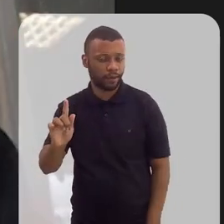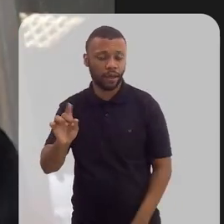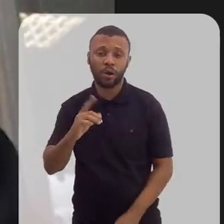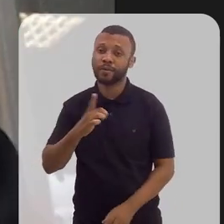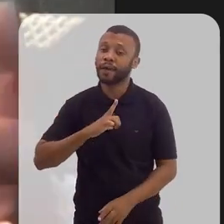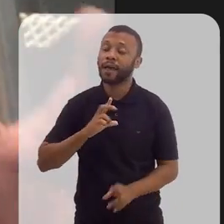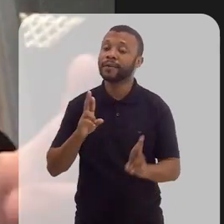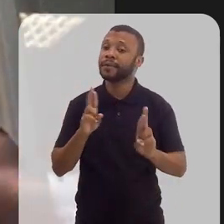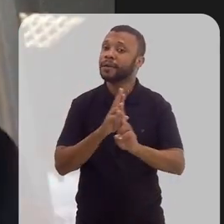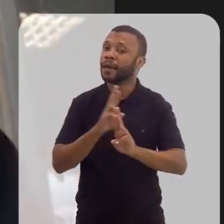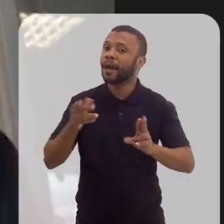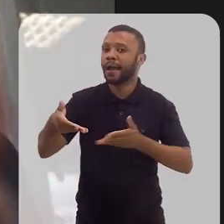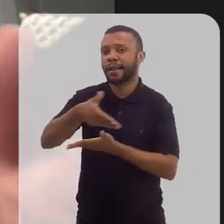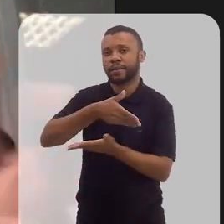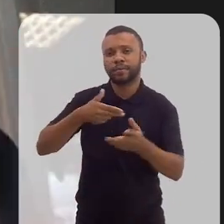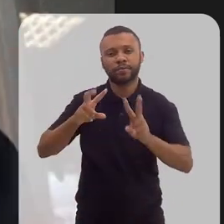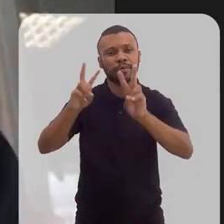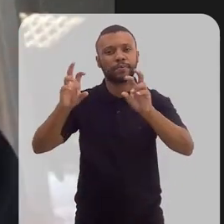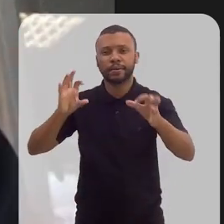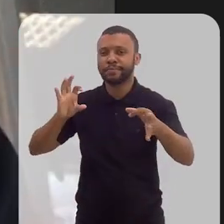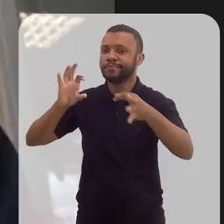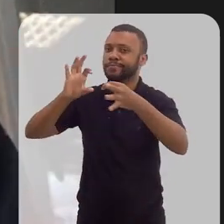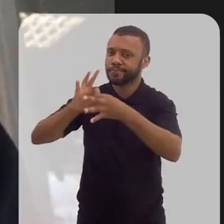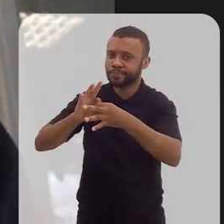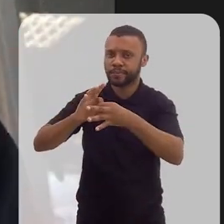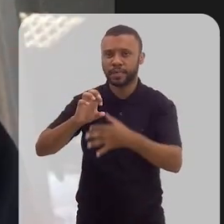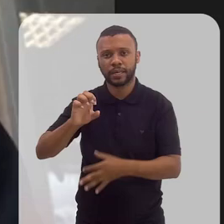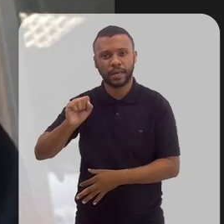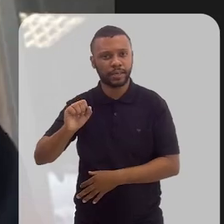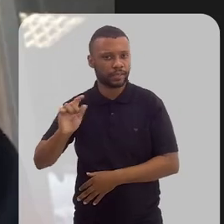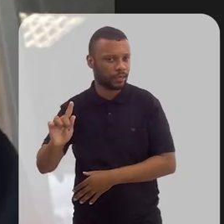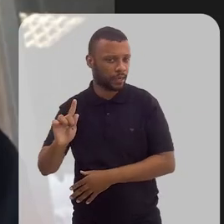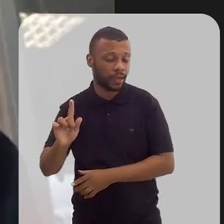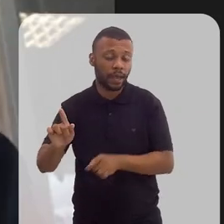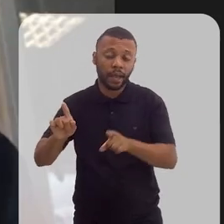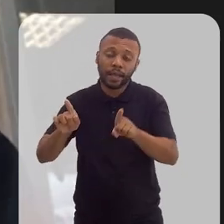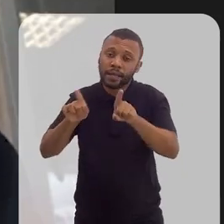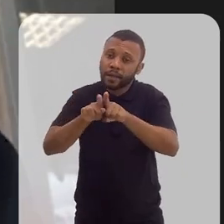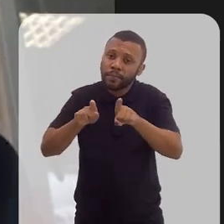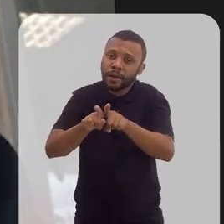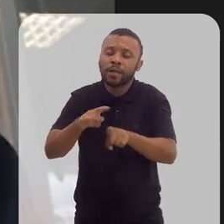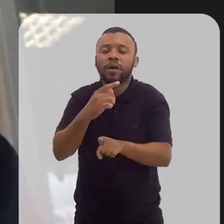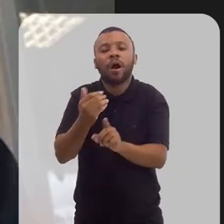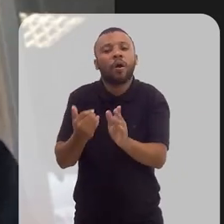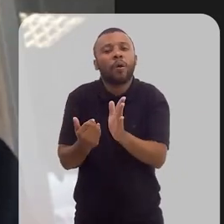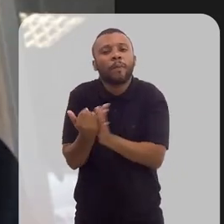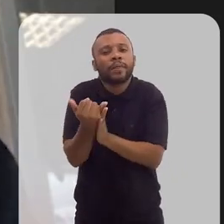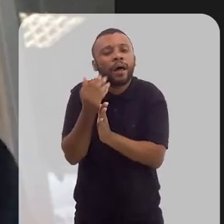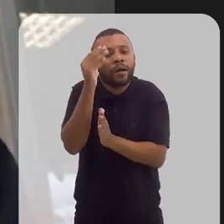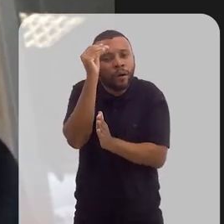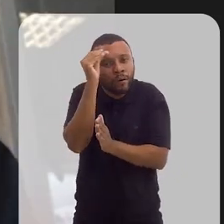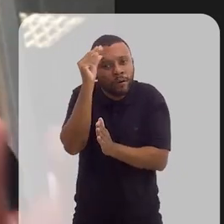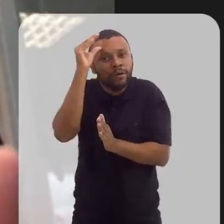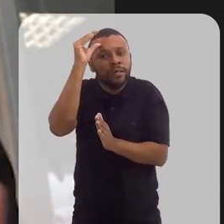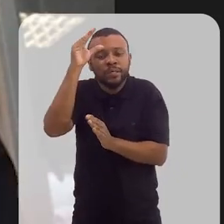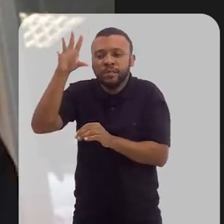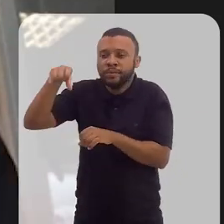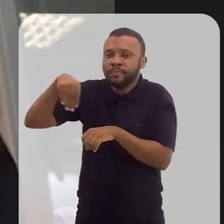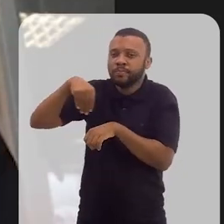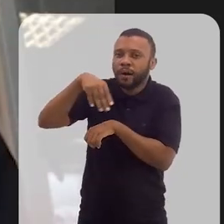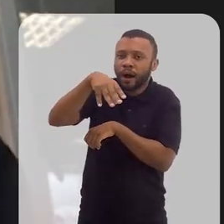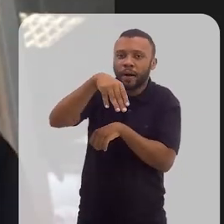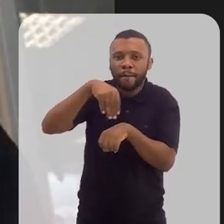tivessem alguma relação próxima com a temática de ESG. Nós começamos consolidando conhecimento e